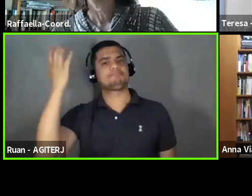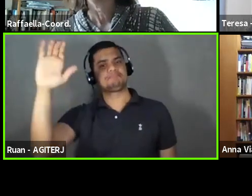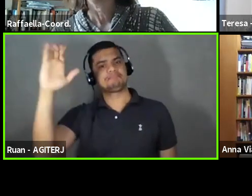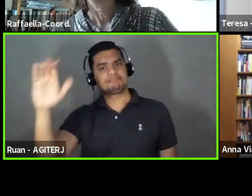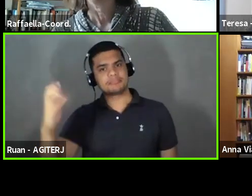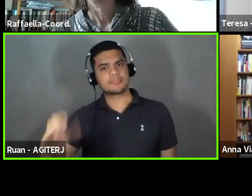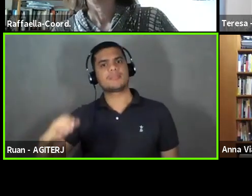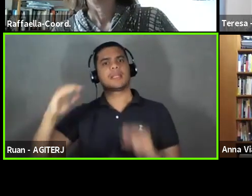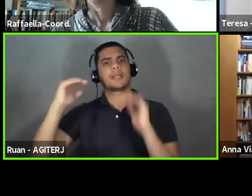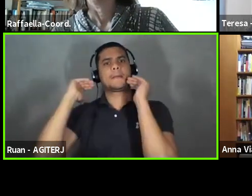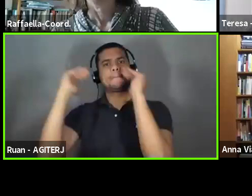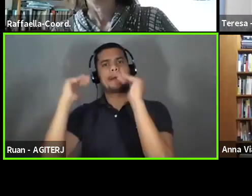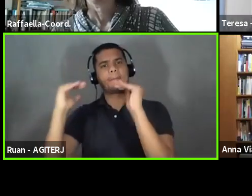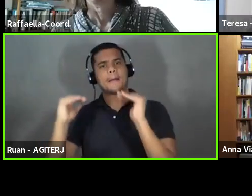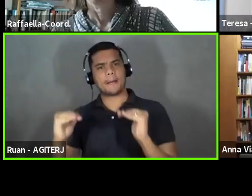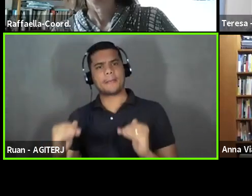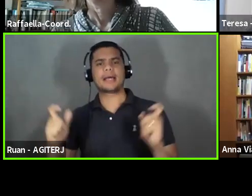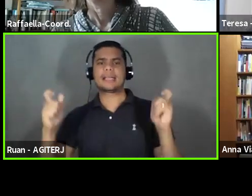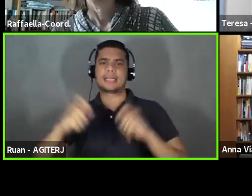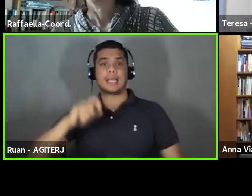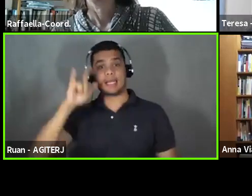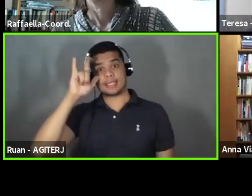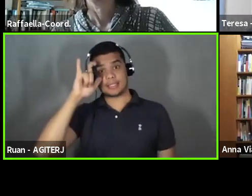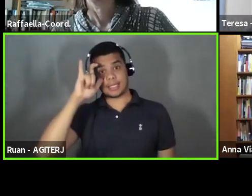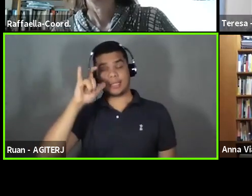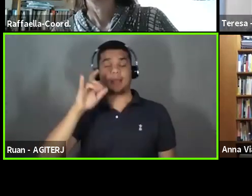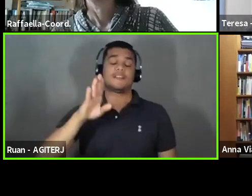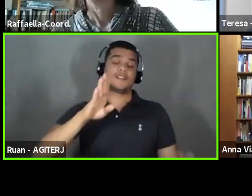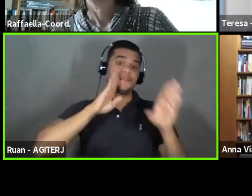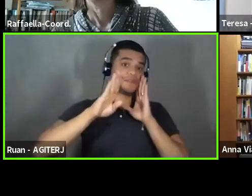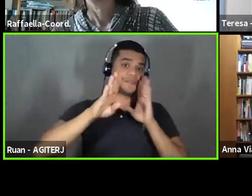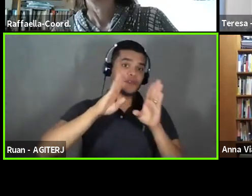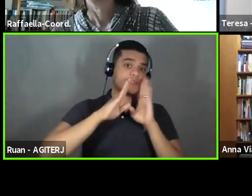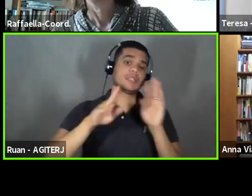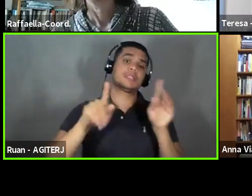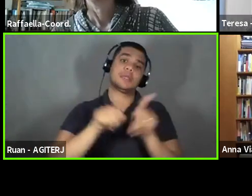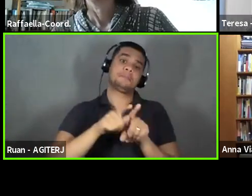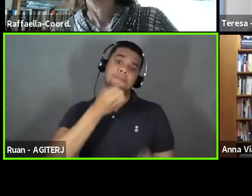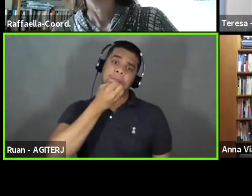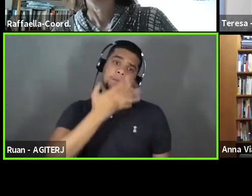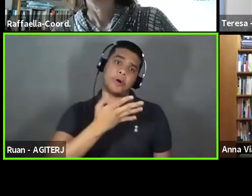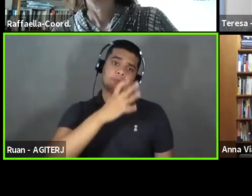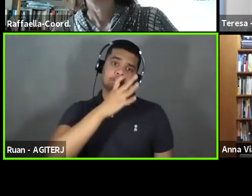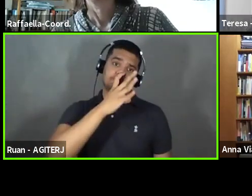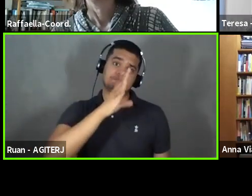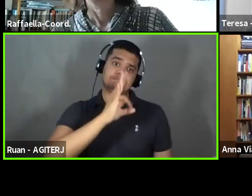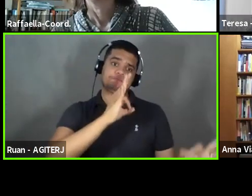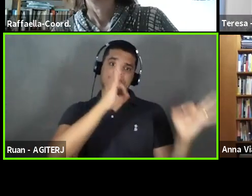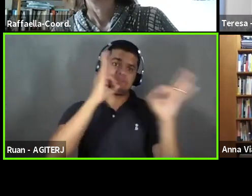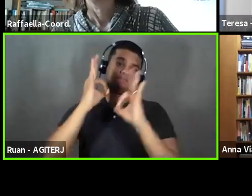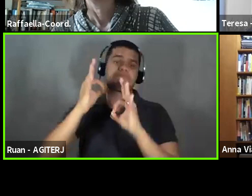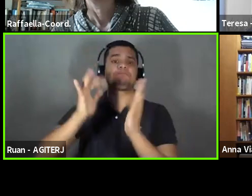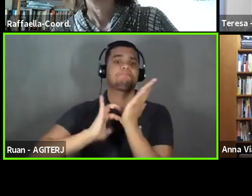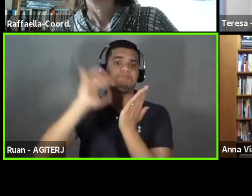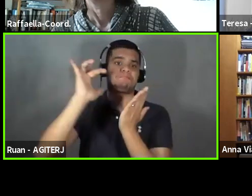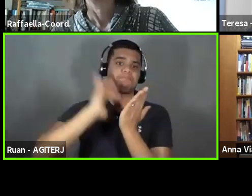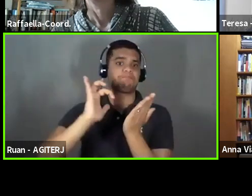Eu acho que até seguir pelo Instagram e Facebook é uma boa, porque a gente está sempre atualizando a